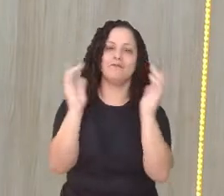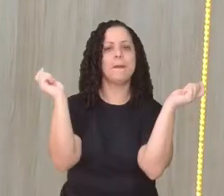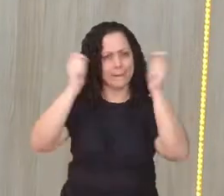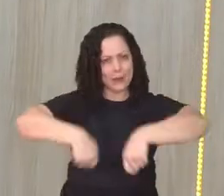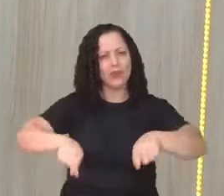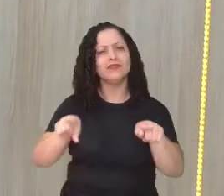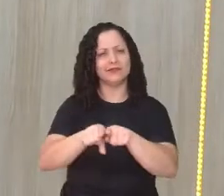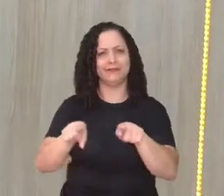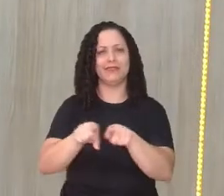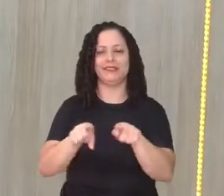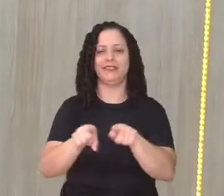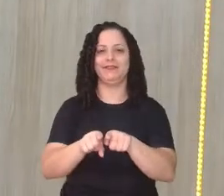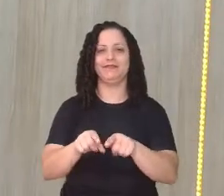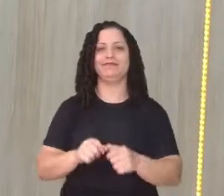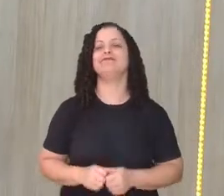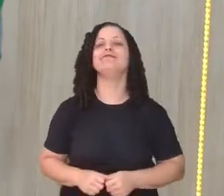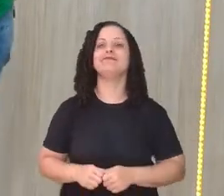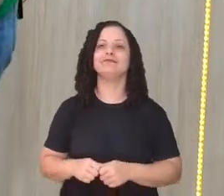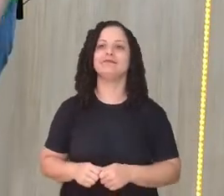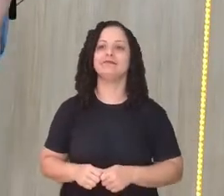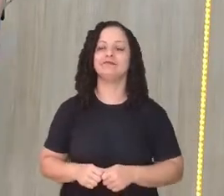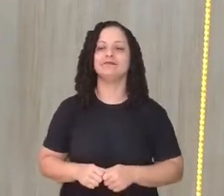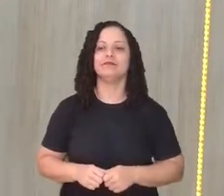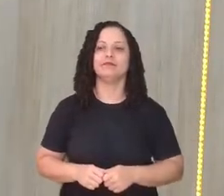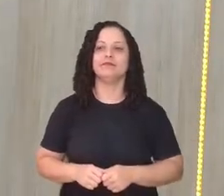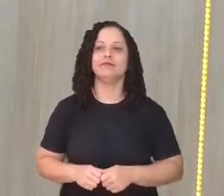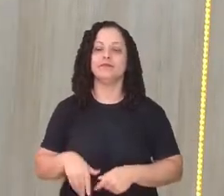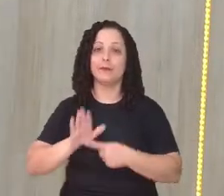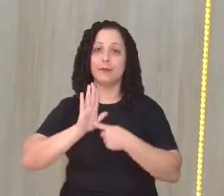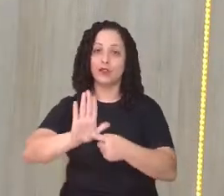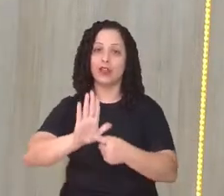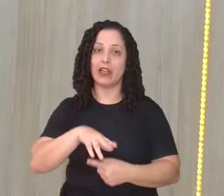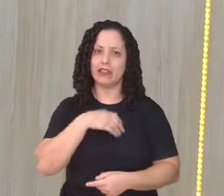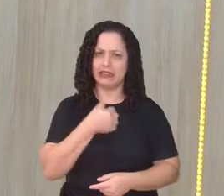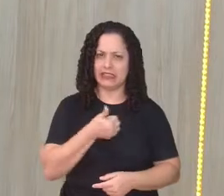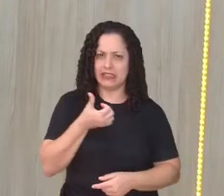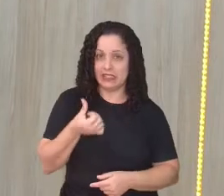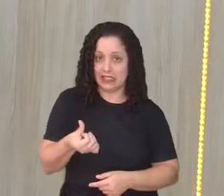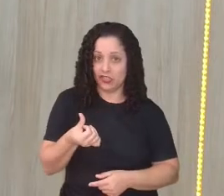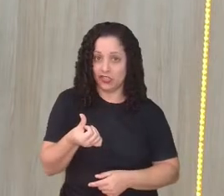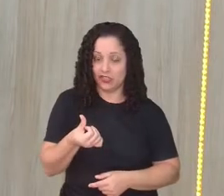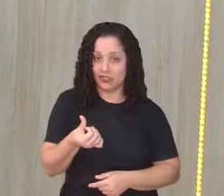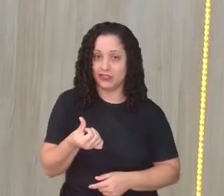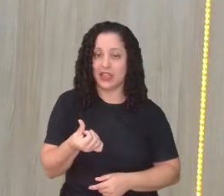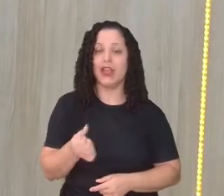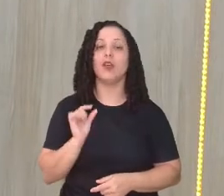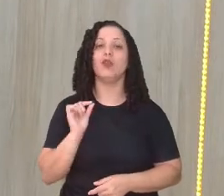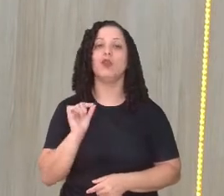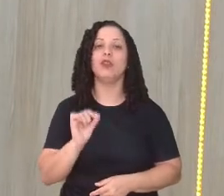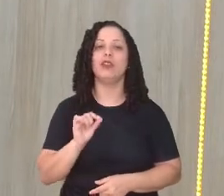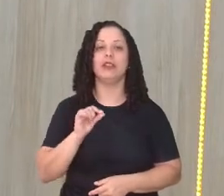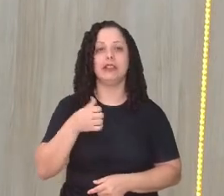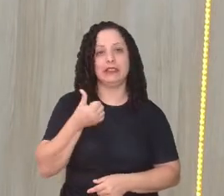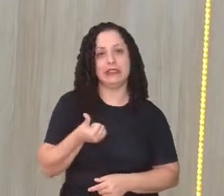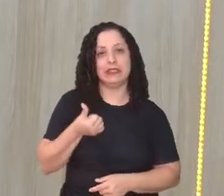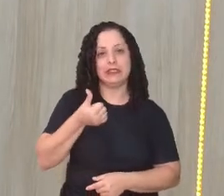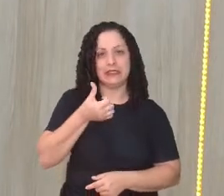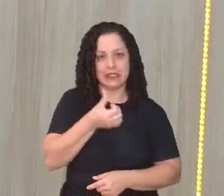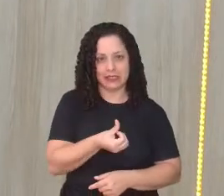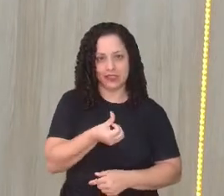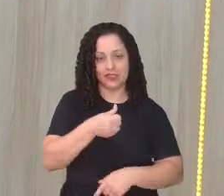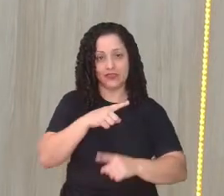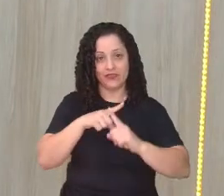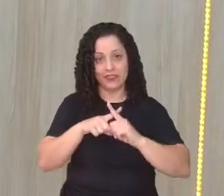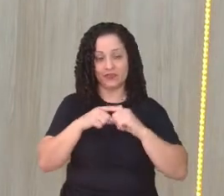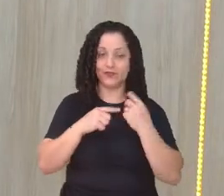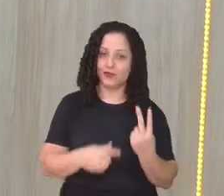2 colunas. Então, quando eu digo aqui que é 16, na verdade, são 2 de 16,